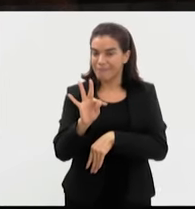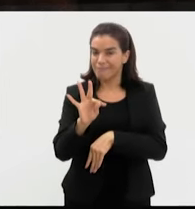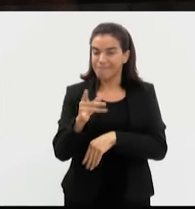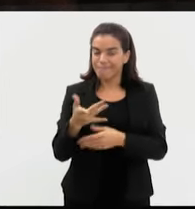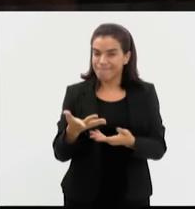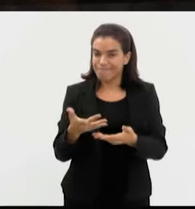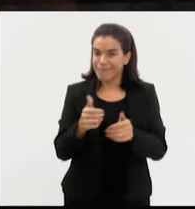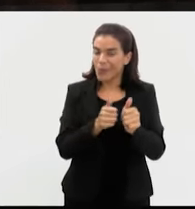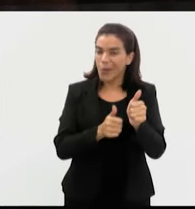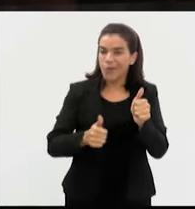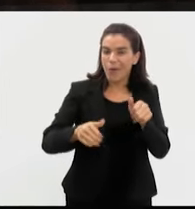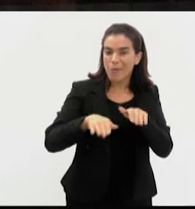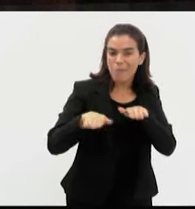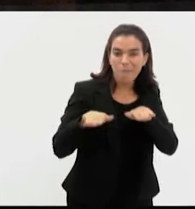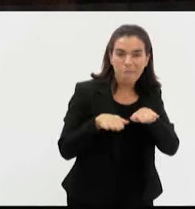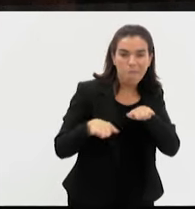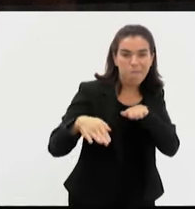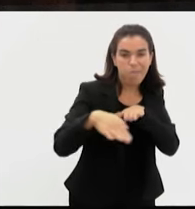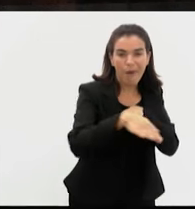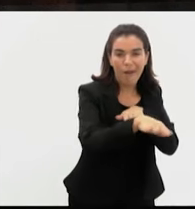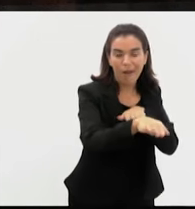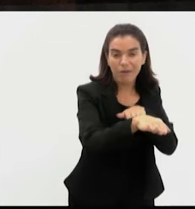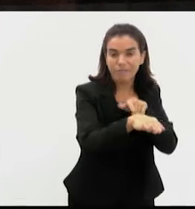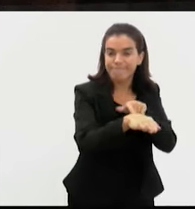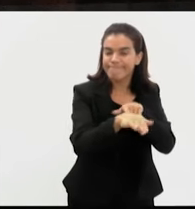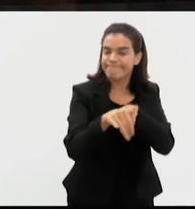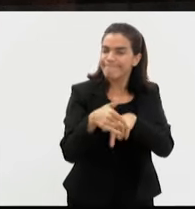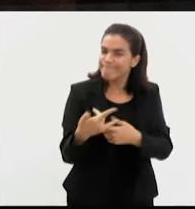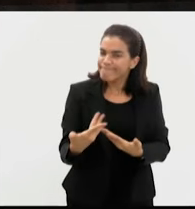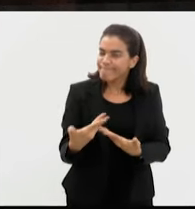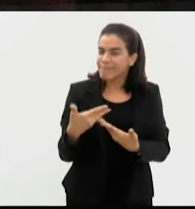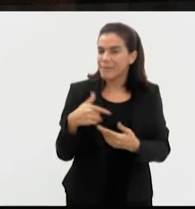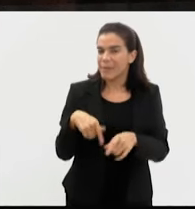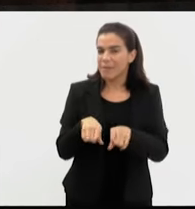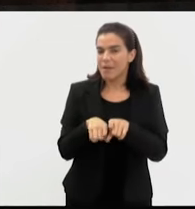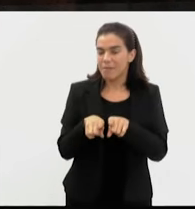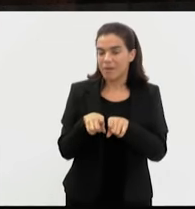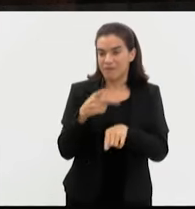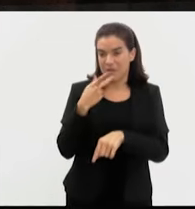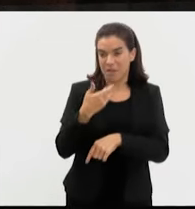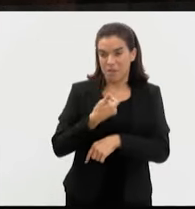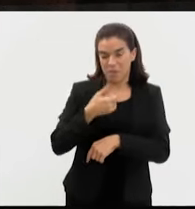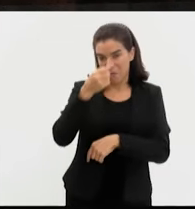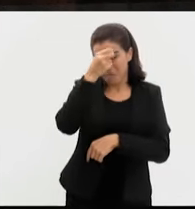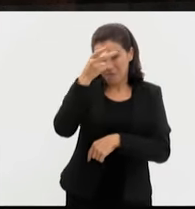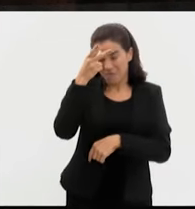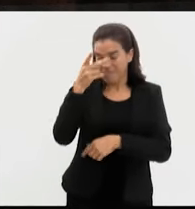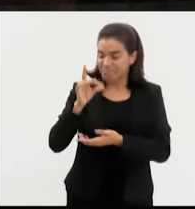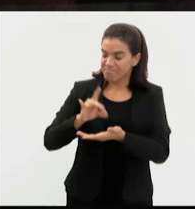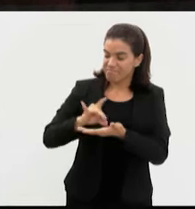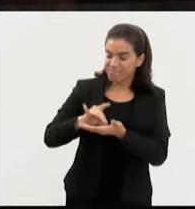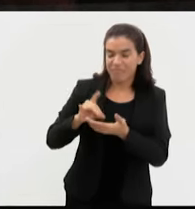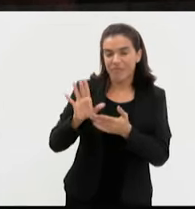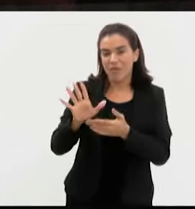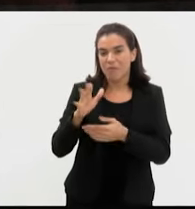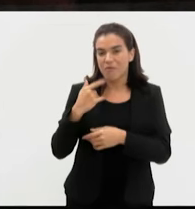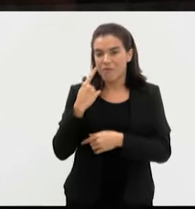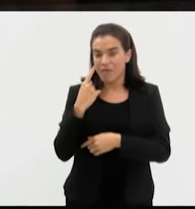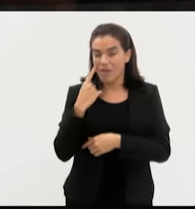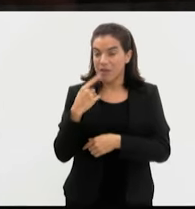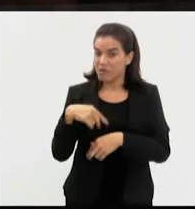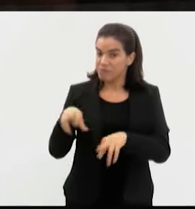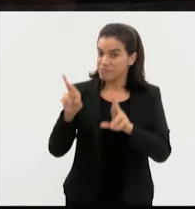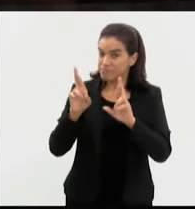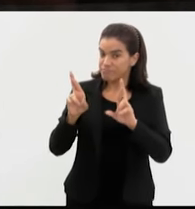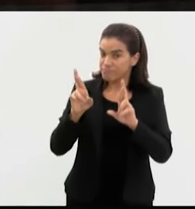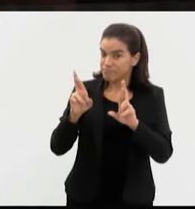ultrapassar é uma realidade e que nós temos que viver E aí até fal falou com o prefeito pô Não realmente Vamos ver eu espero